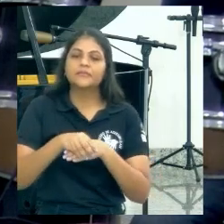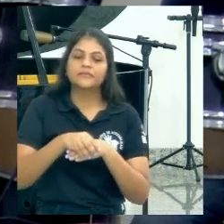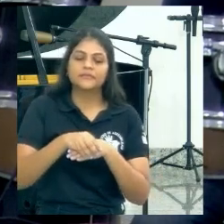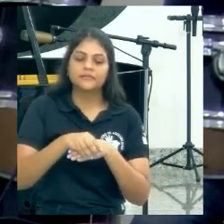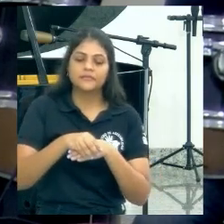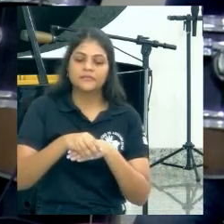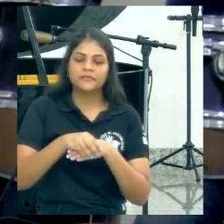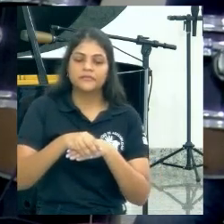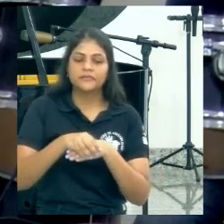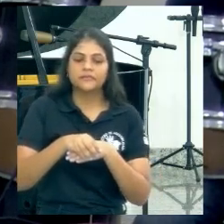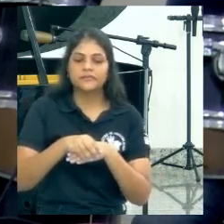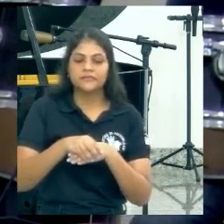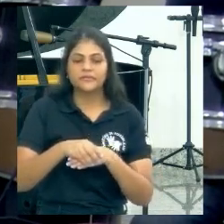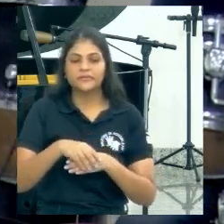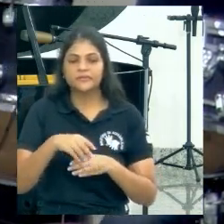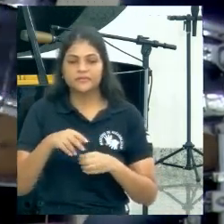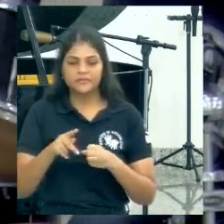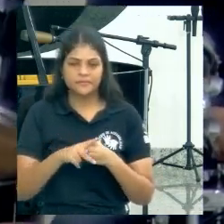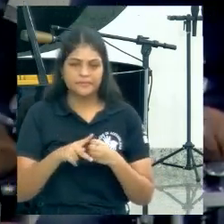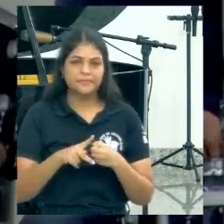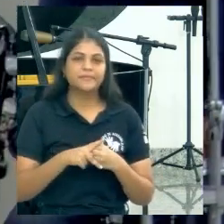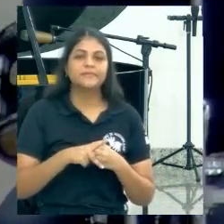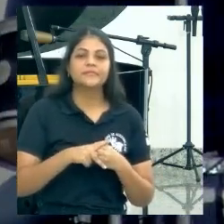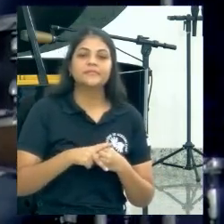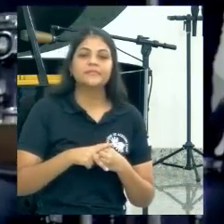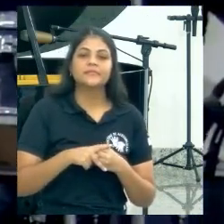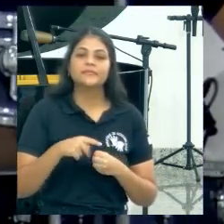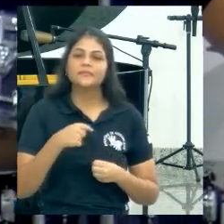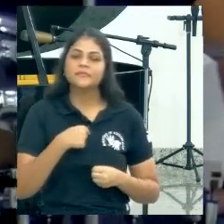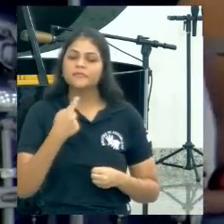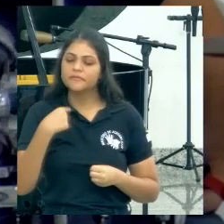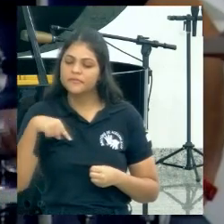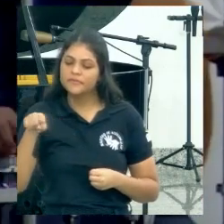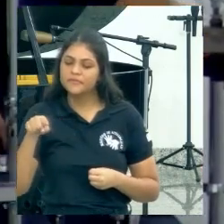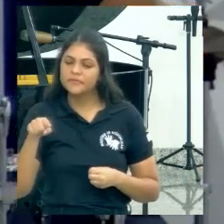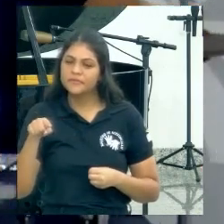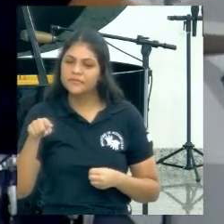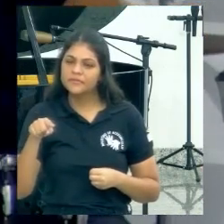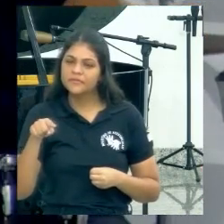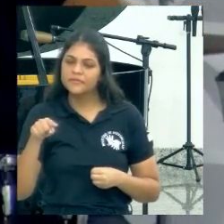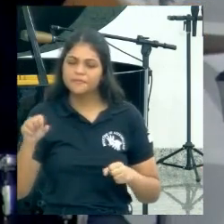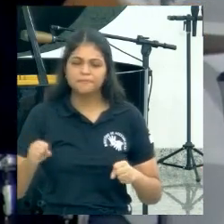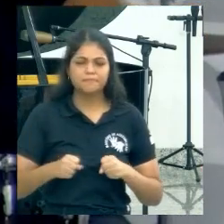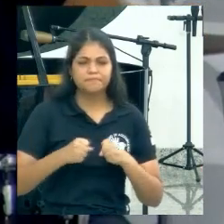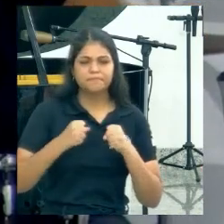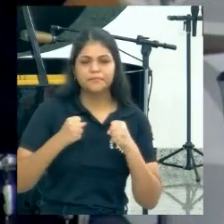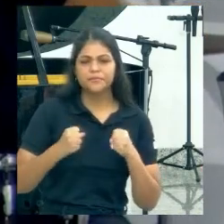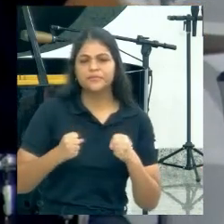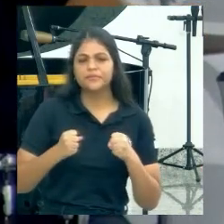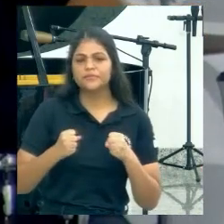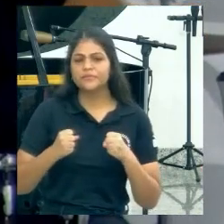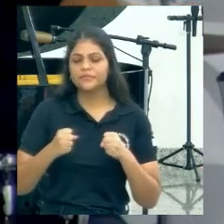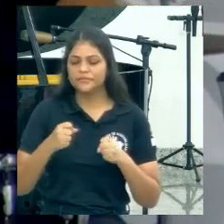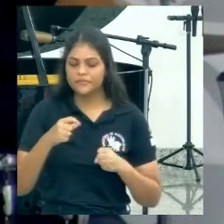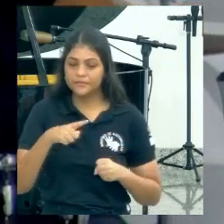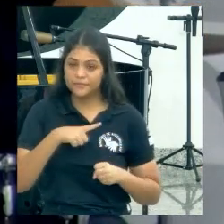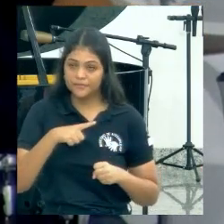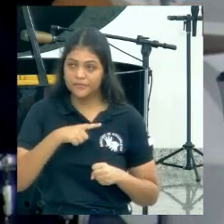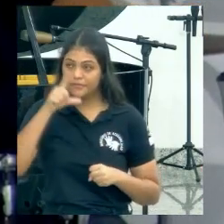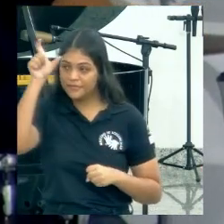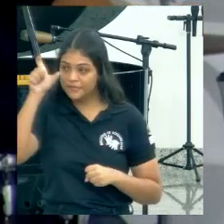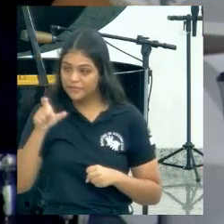Senhor e Pedro? Estão percebendo o que é que ele está dizendo? Será que quando eu for aí, eu não posso levar ninguém comigo? Os outros apóstolos fazem